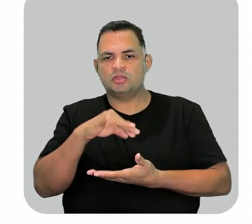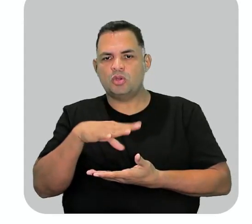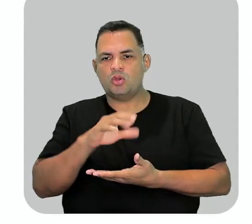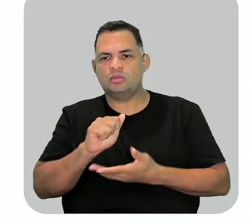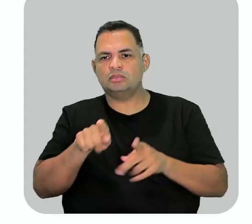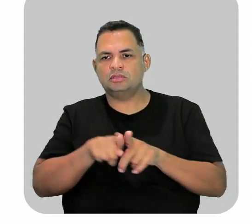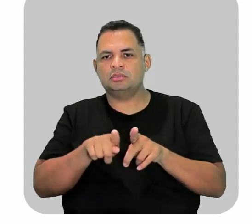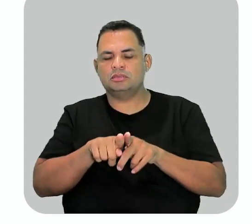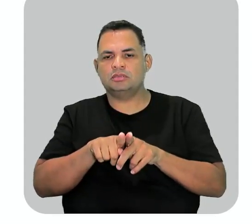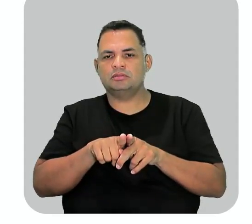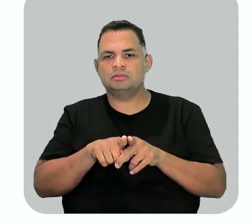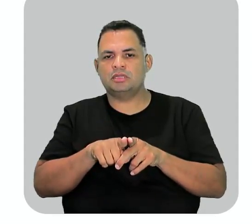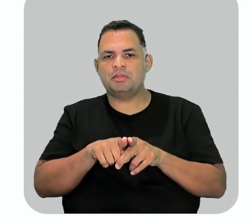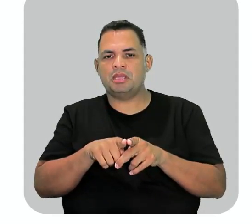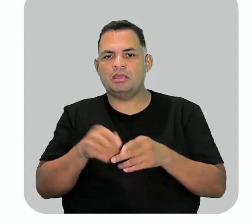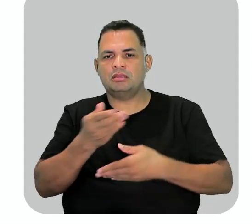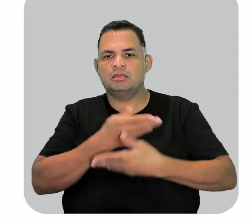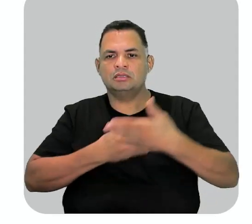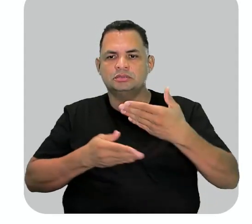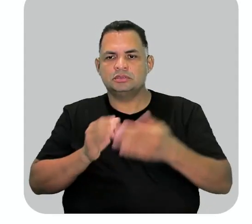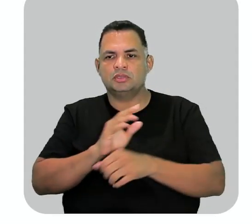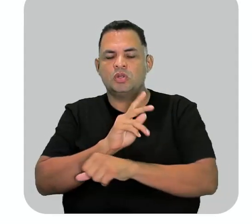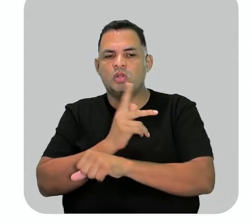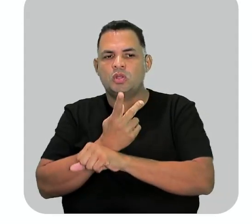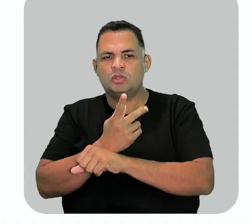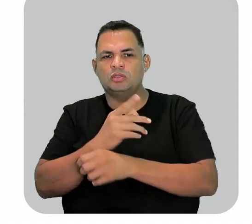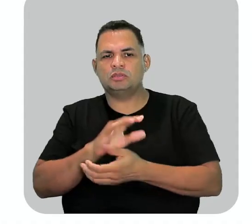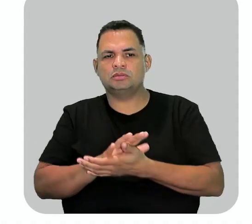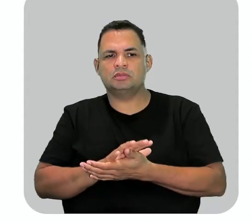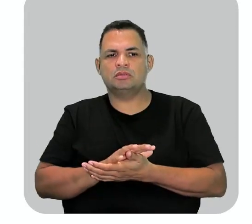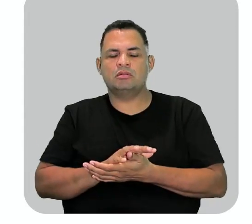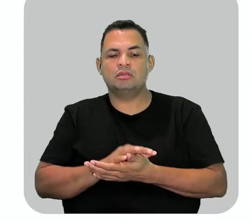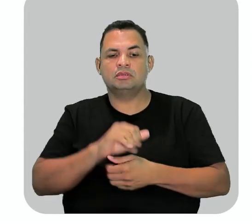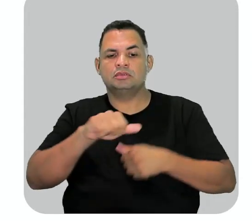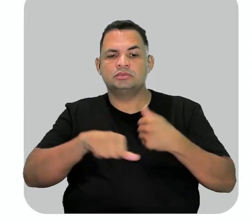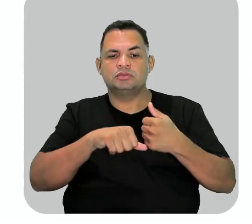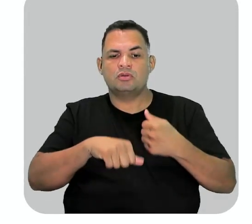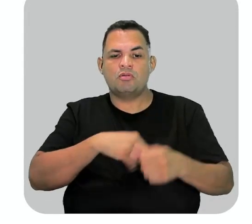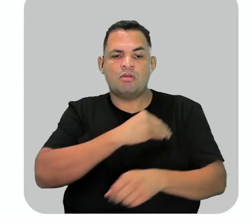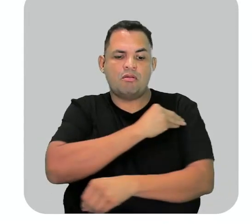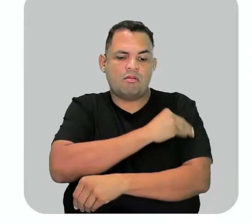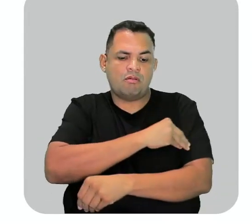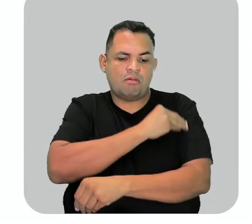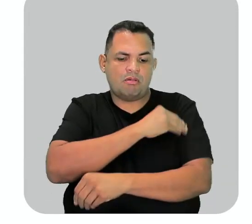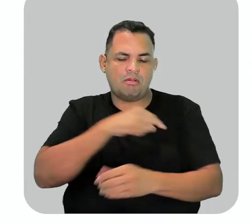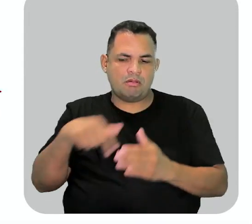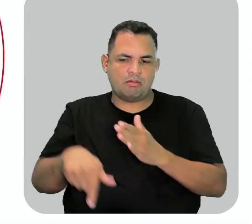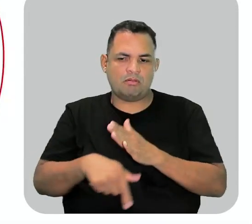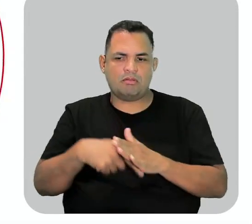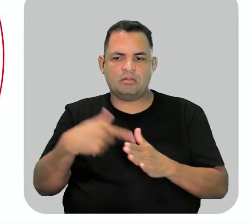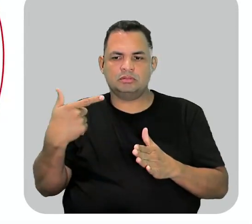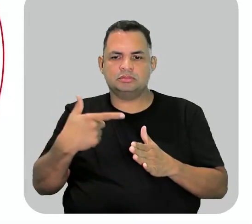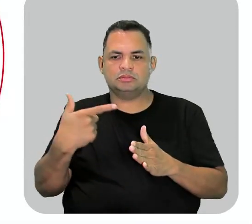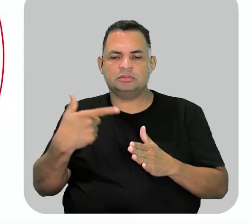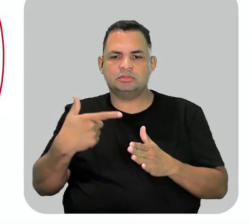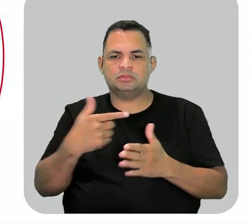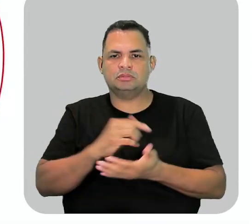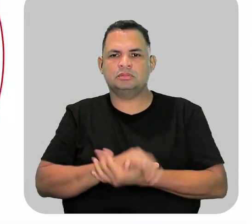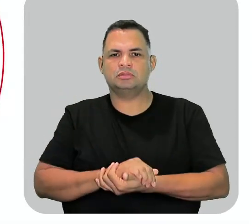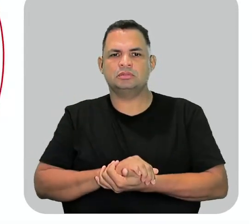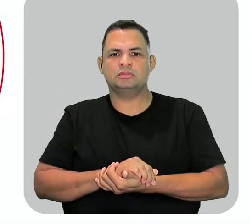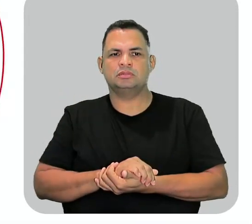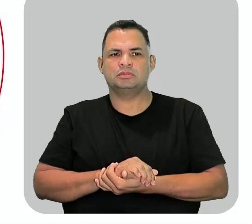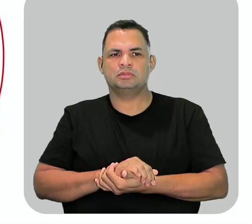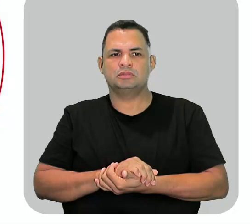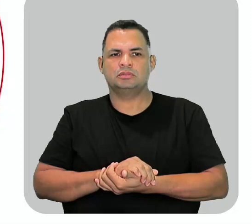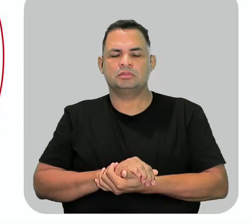nós temos a interação do hidrogênio. Nas cetonas, isso forma um álcool secundário, tá? E